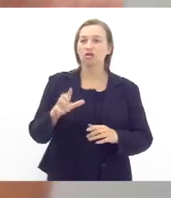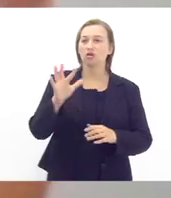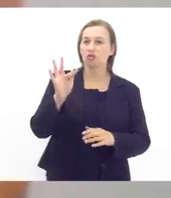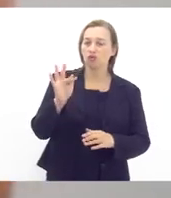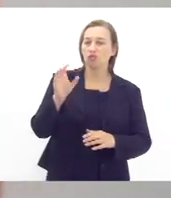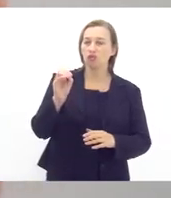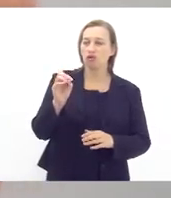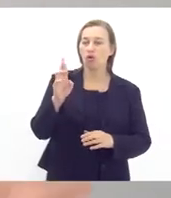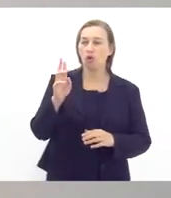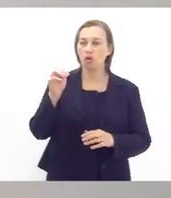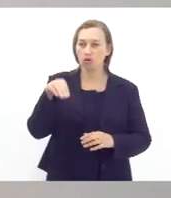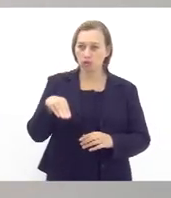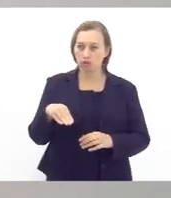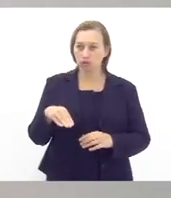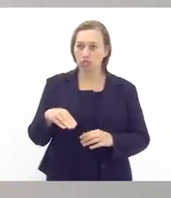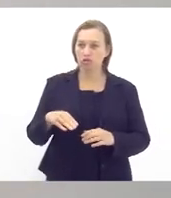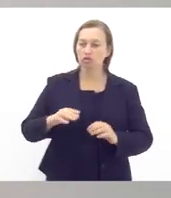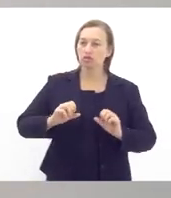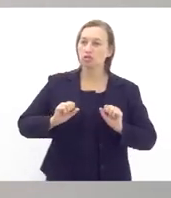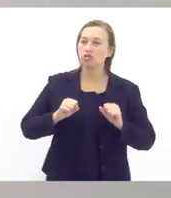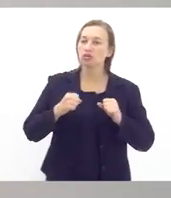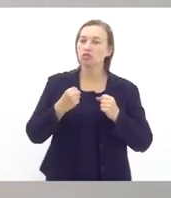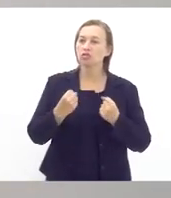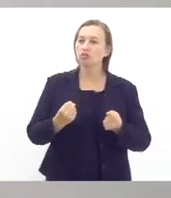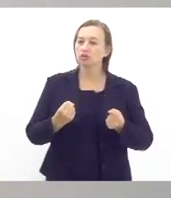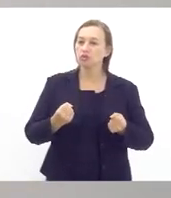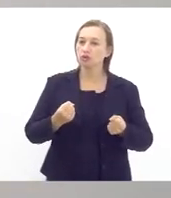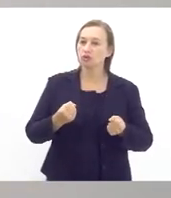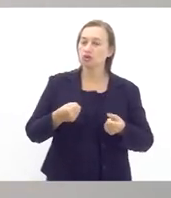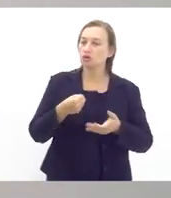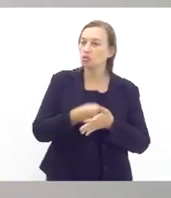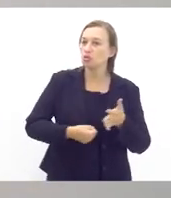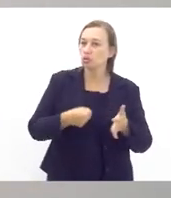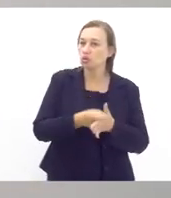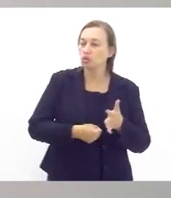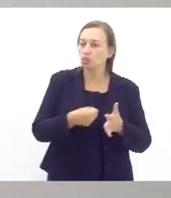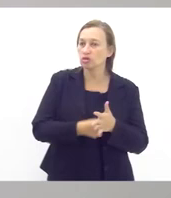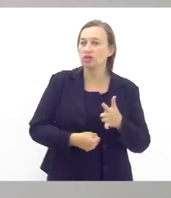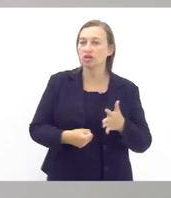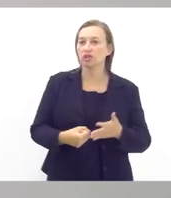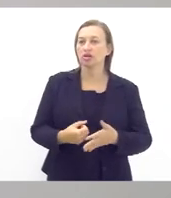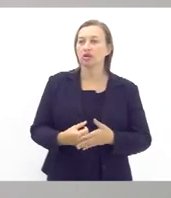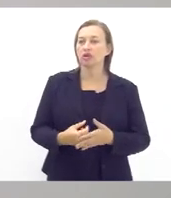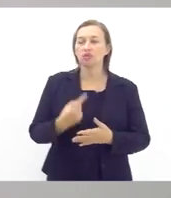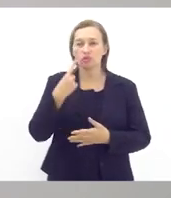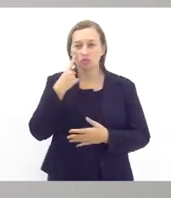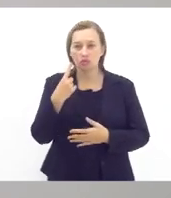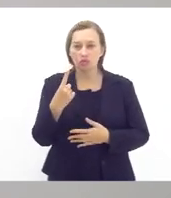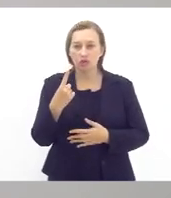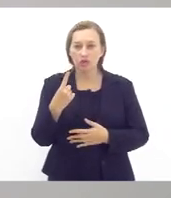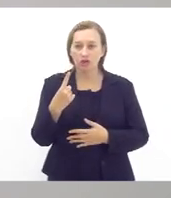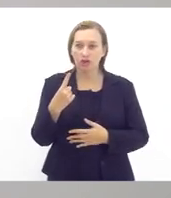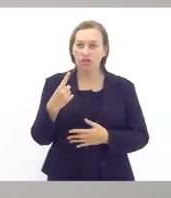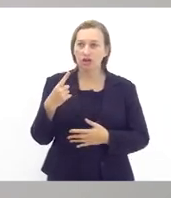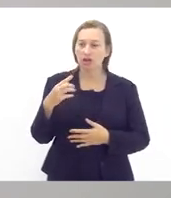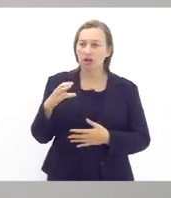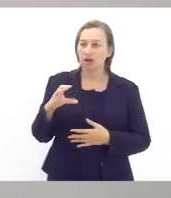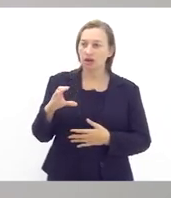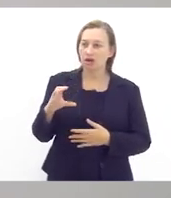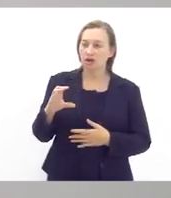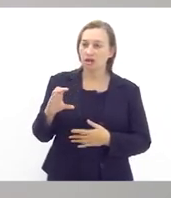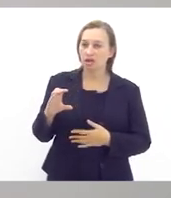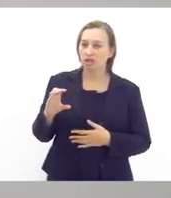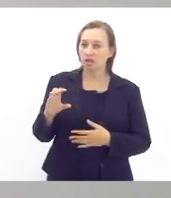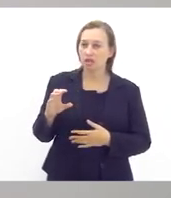é vai atrás das suas cadeiras eu fico assim olhando lá que agora tem uma cadeira lá em